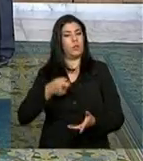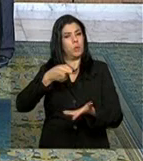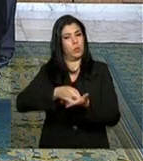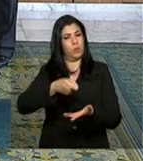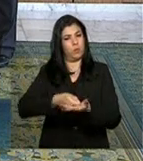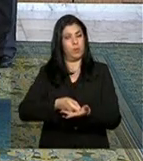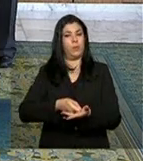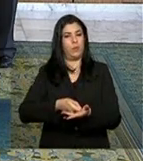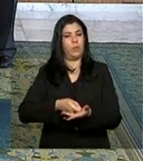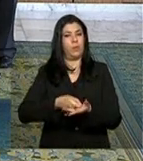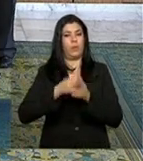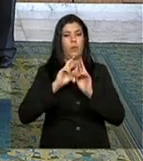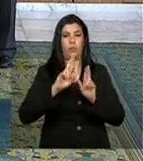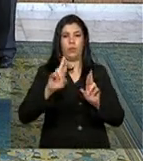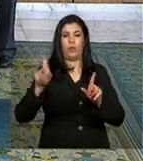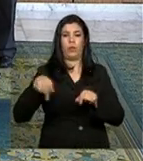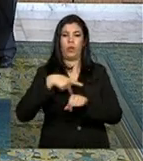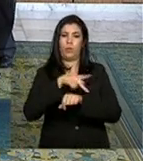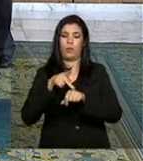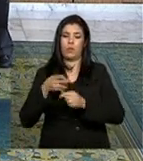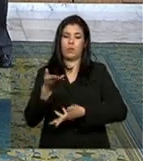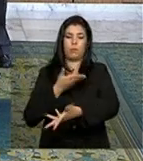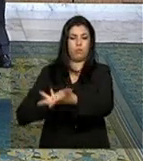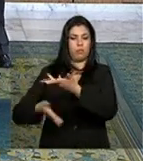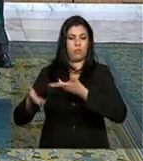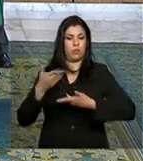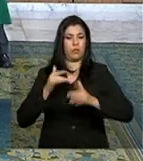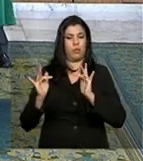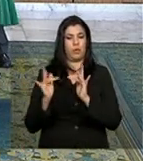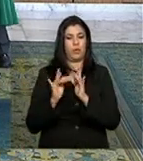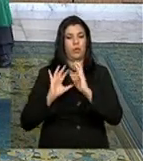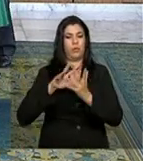deveres dos países nas suas relações.